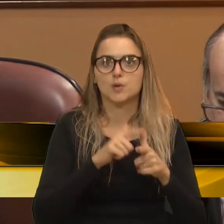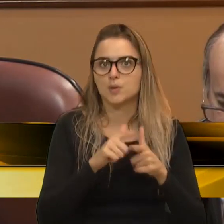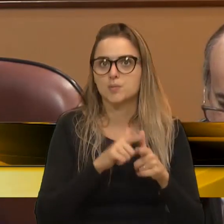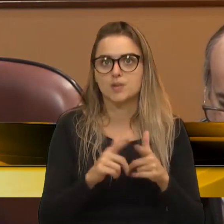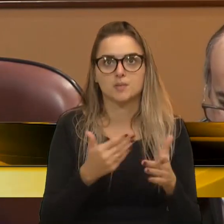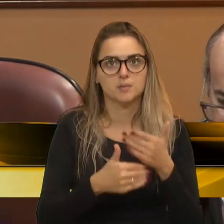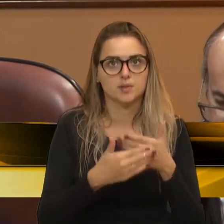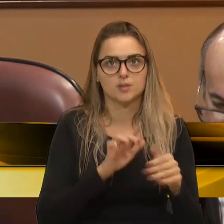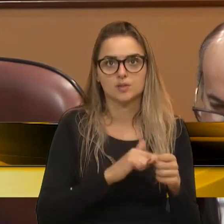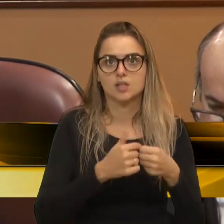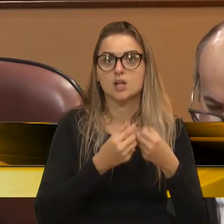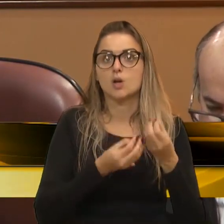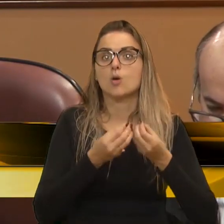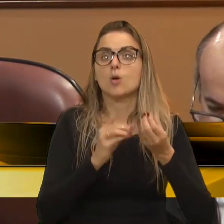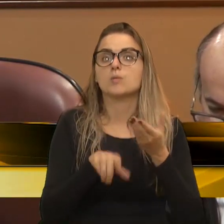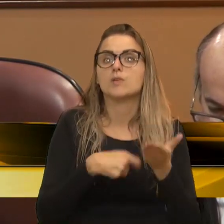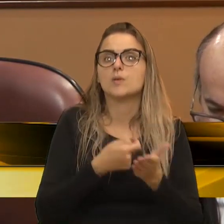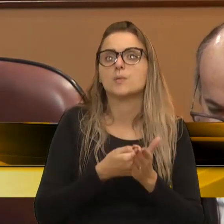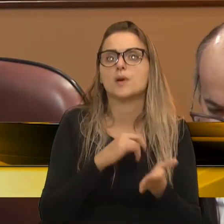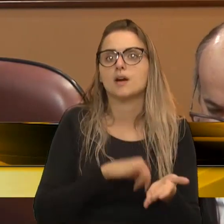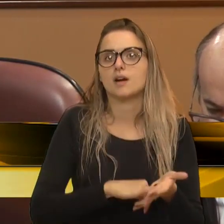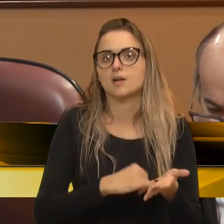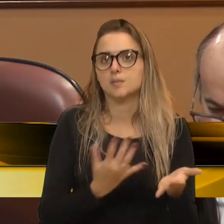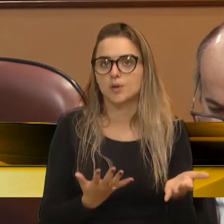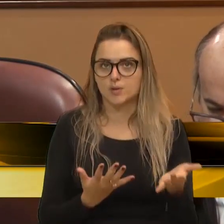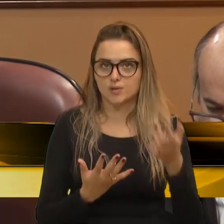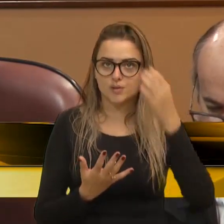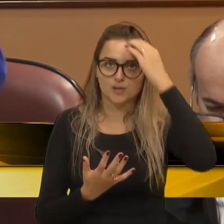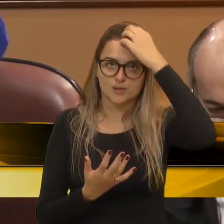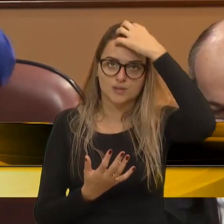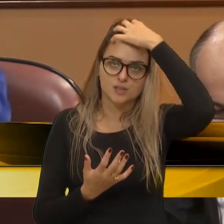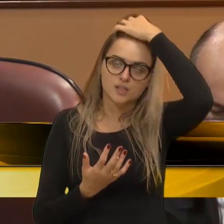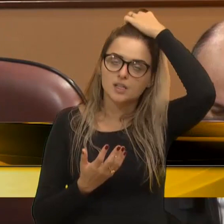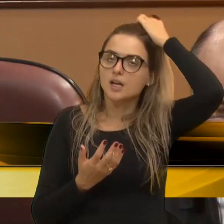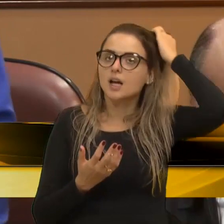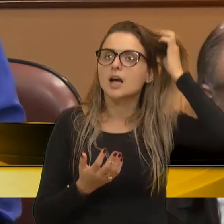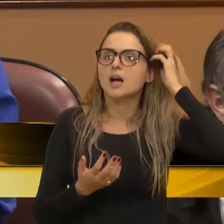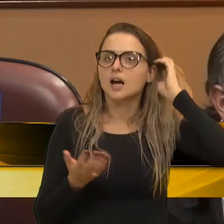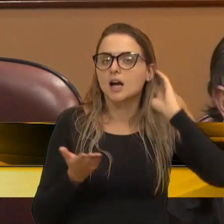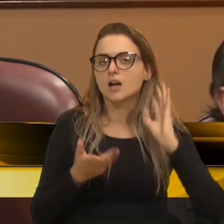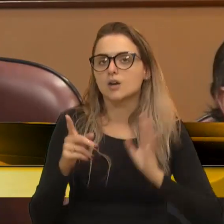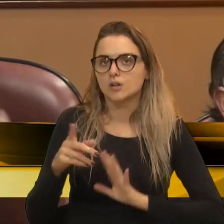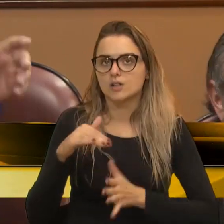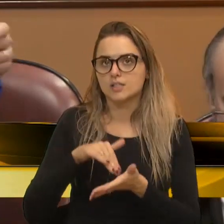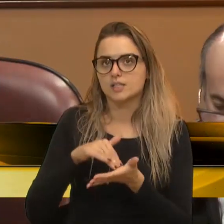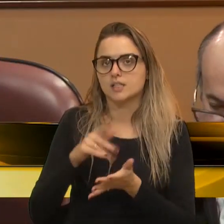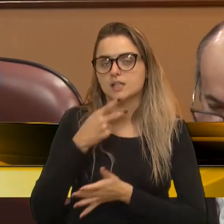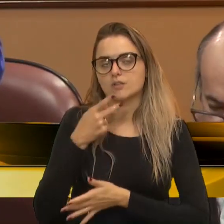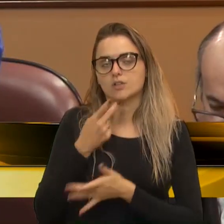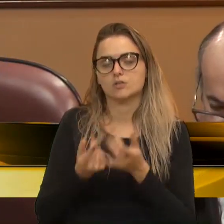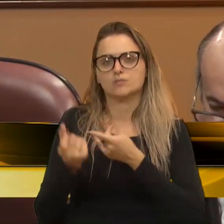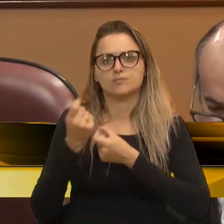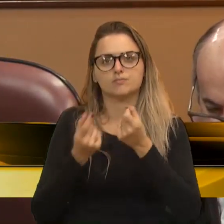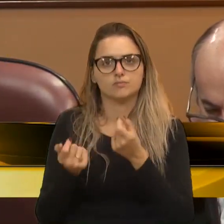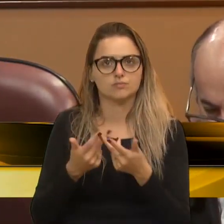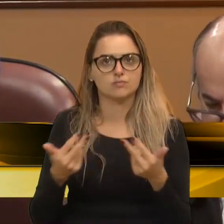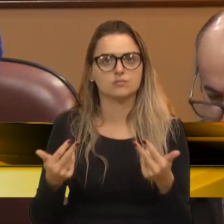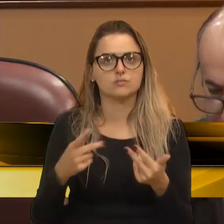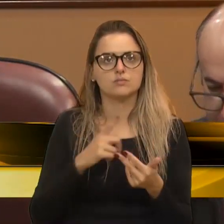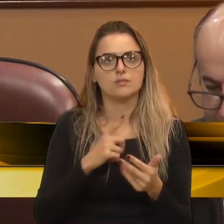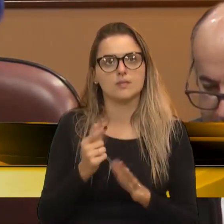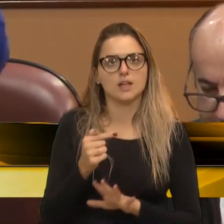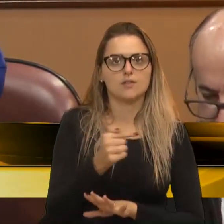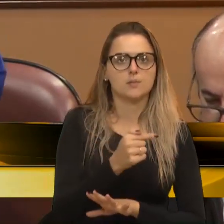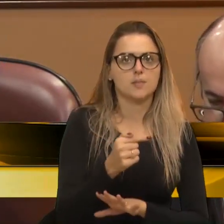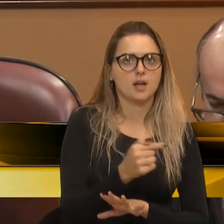município. Como vão pagar isso? Mas vou me ater um pouco mais. O secretário falou que algumas questões foi reduzido,